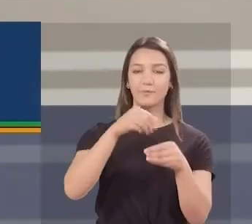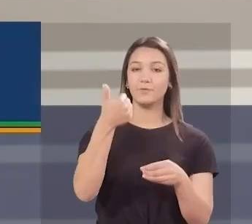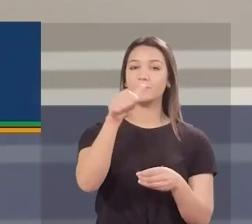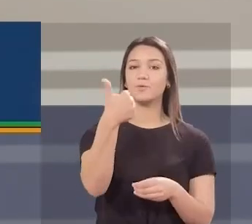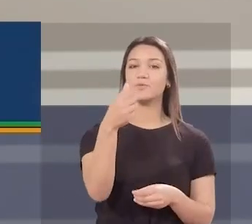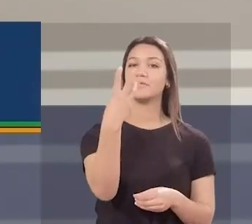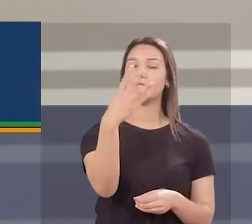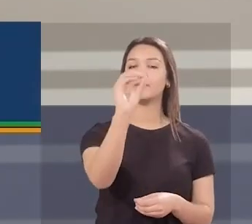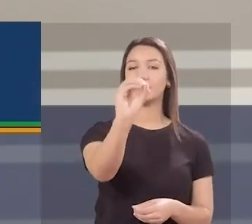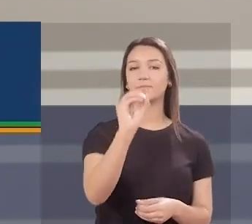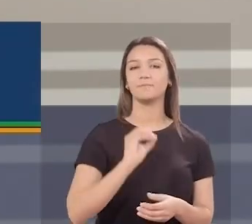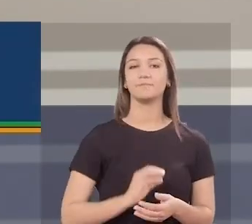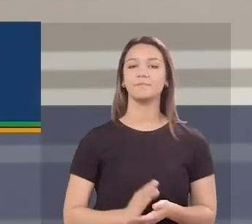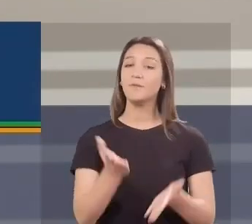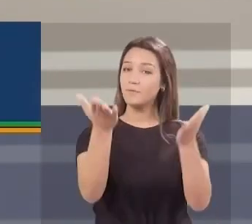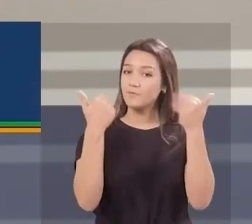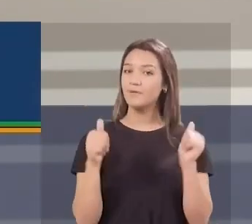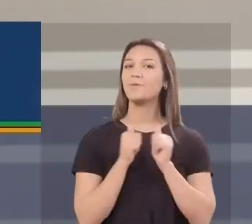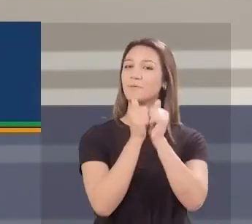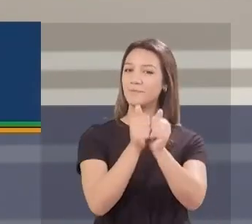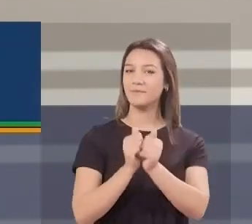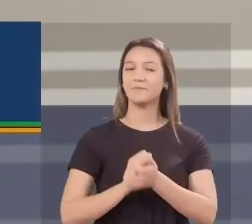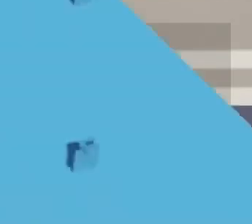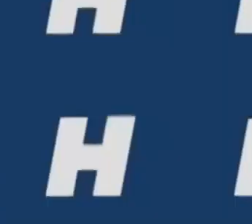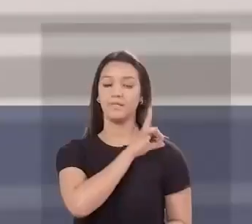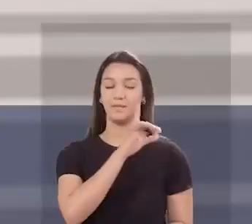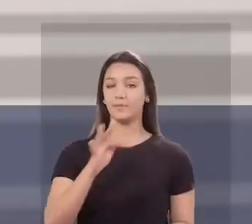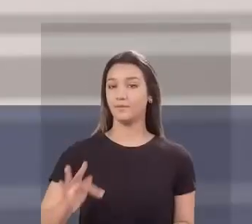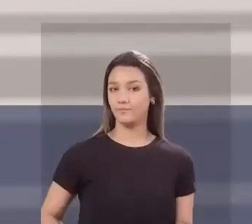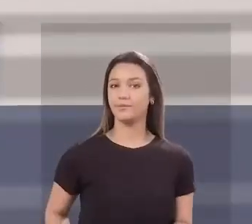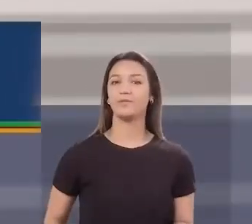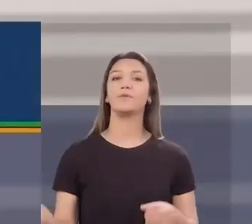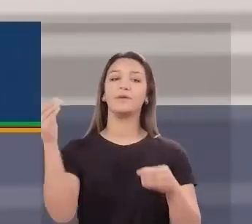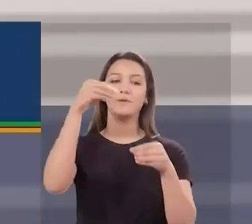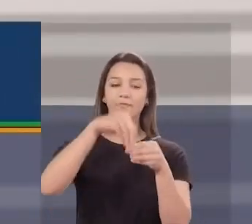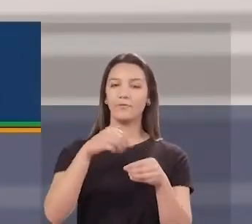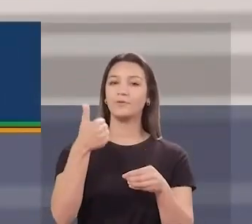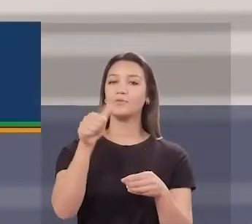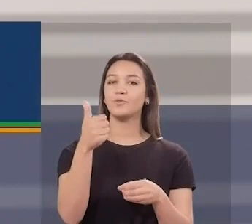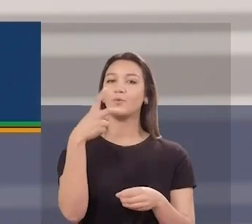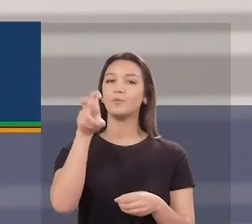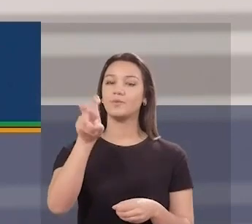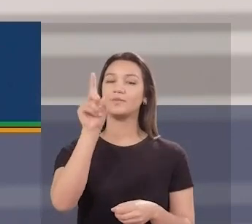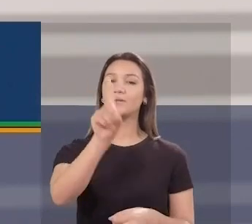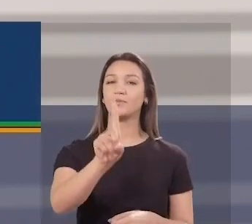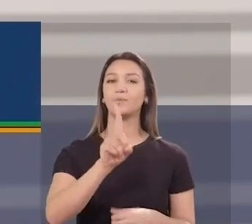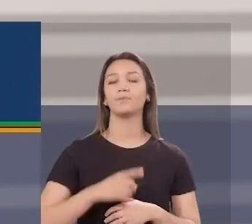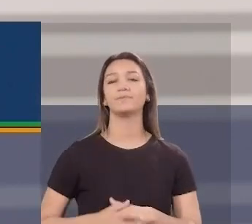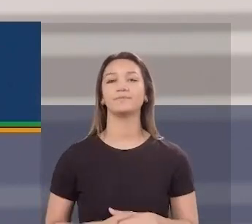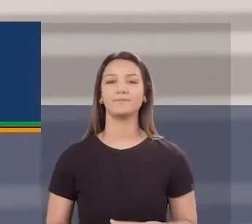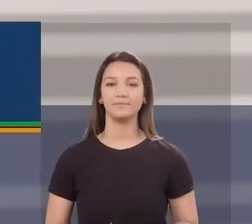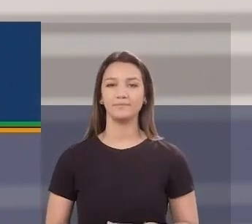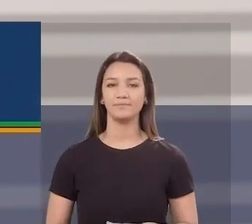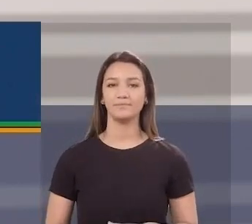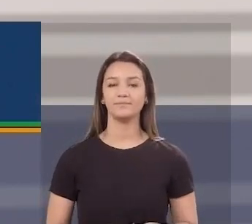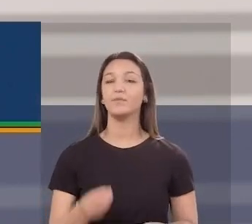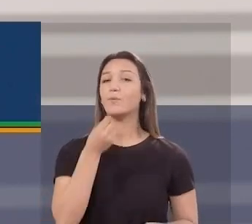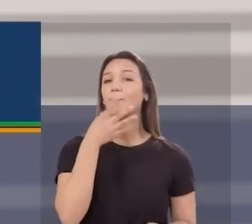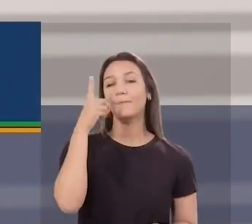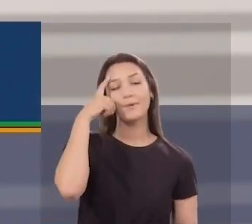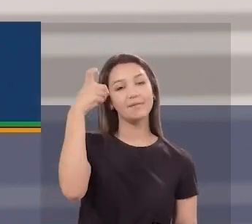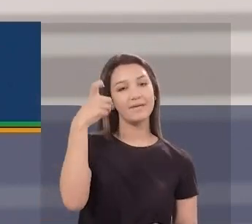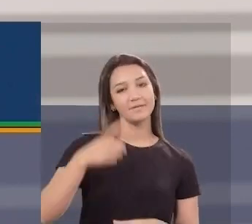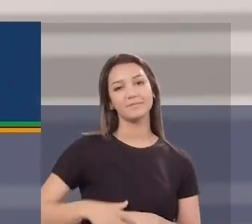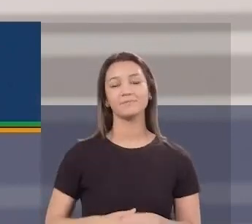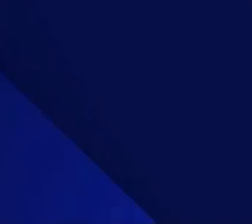federal, Catiúcia Santos, 1130. Vem comigo! Para deputado federal, Paulo Ferreira, 1151.